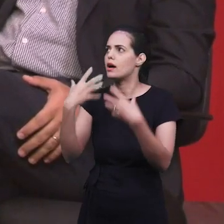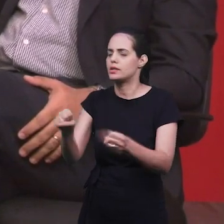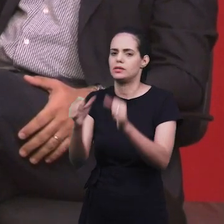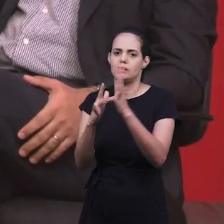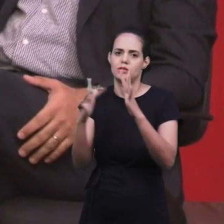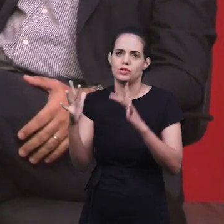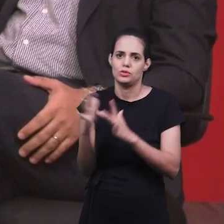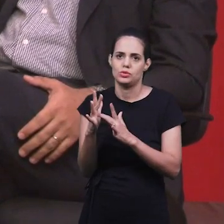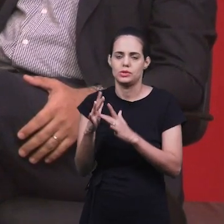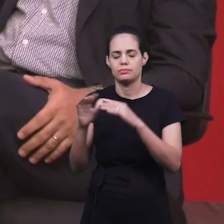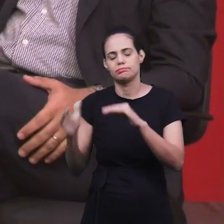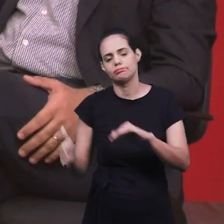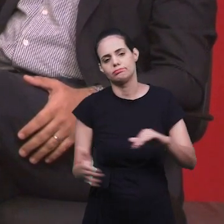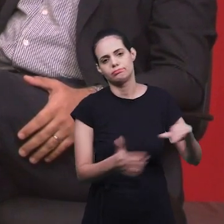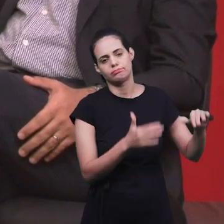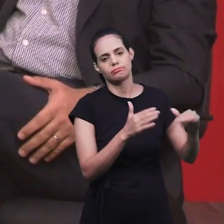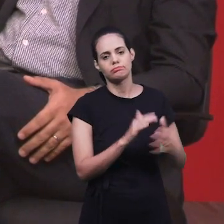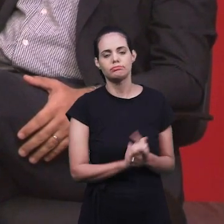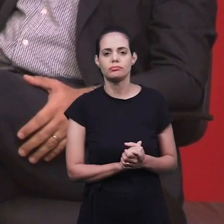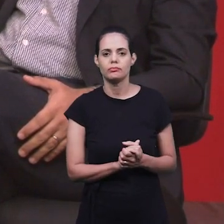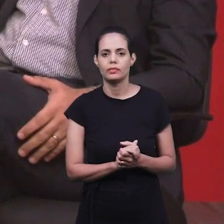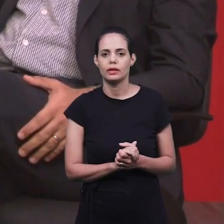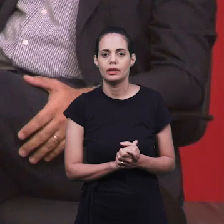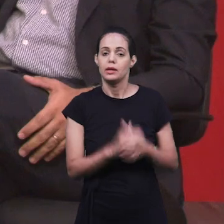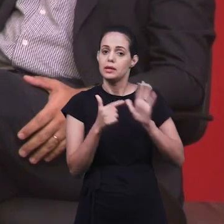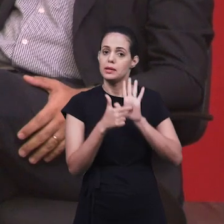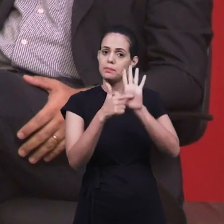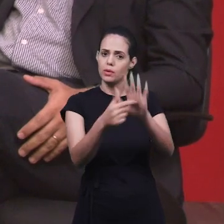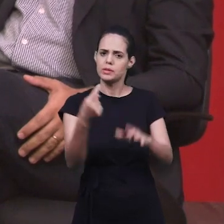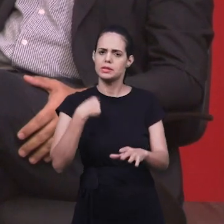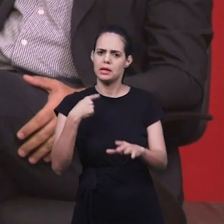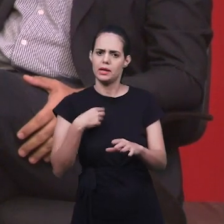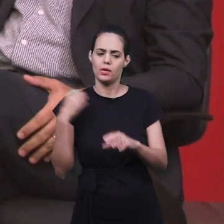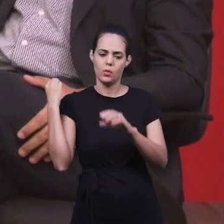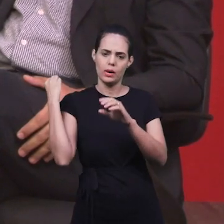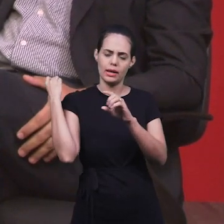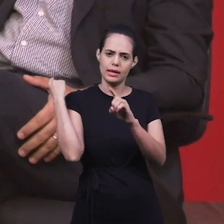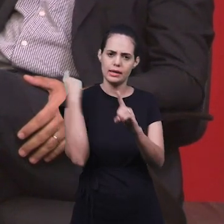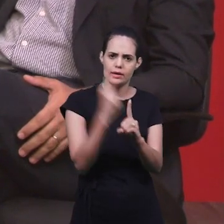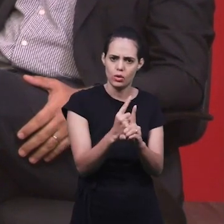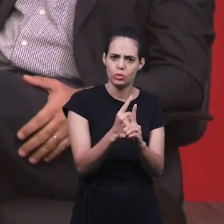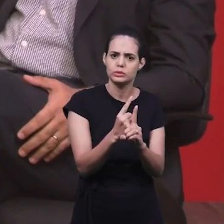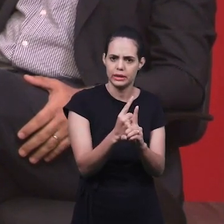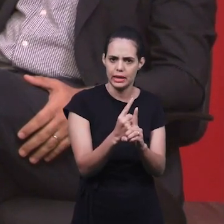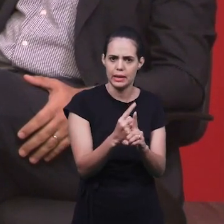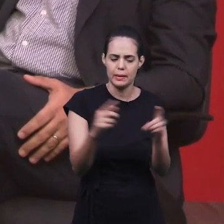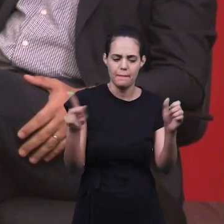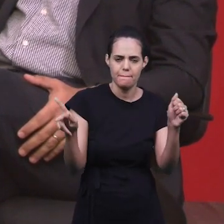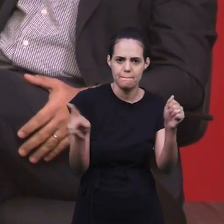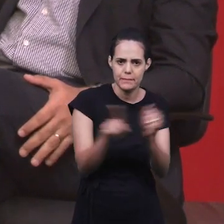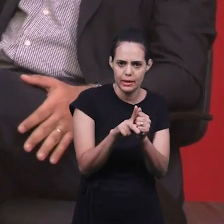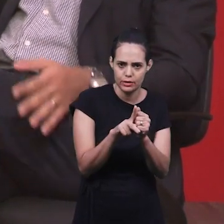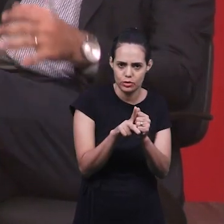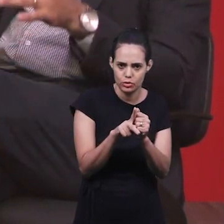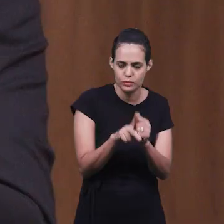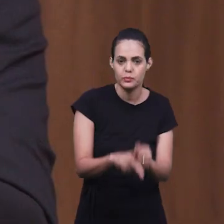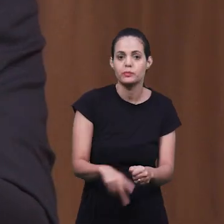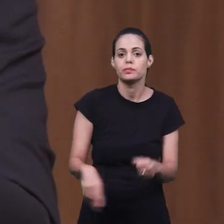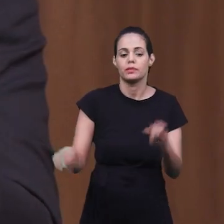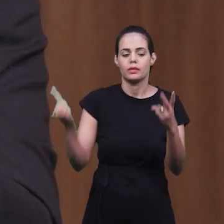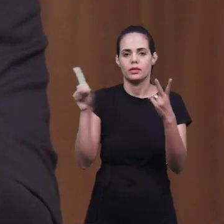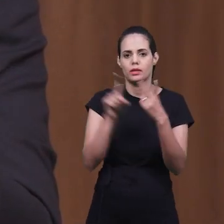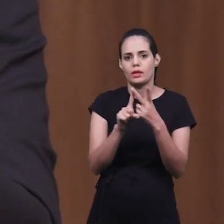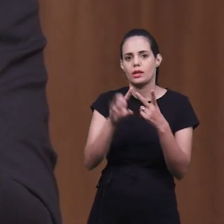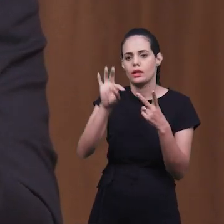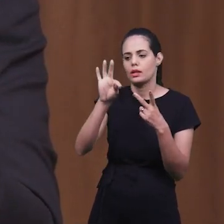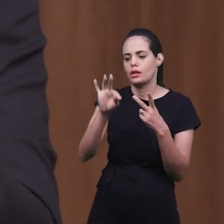encontrei Tiago, encontrei Cefas, que é Pedro, e também João. E ele diz